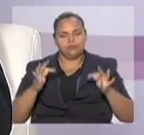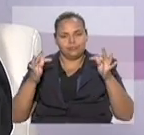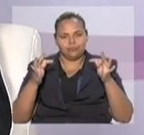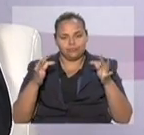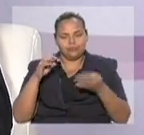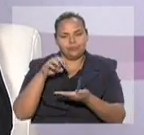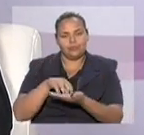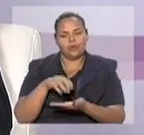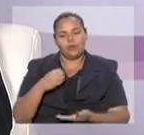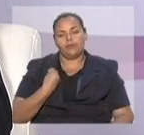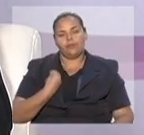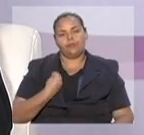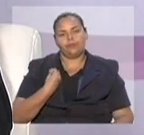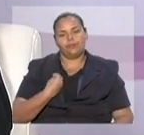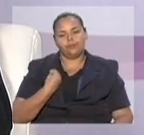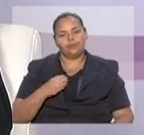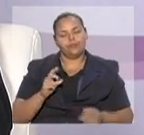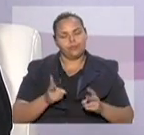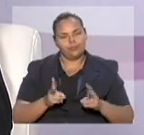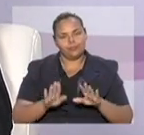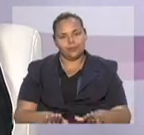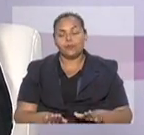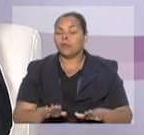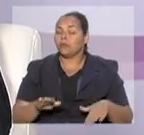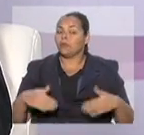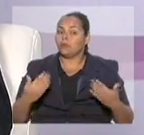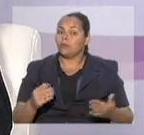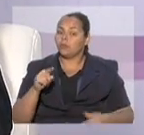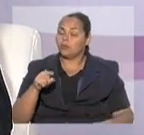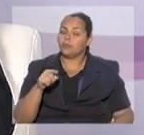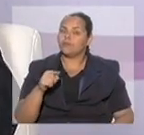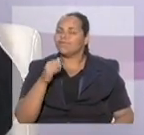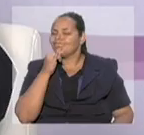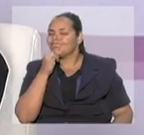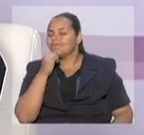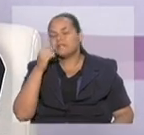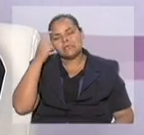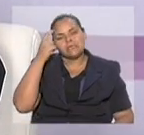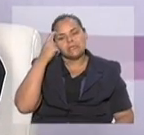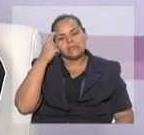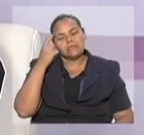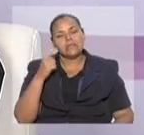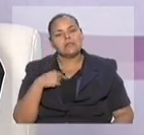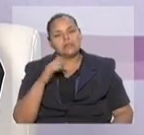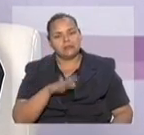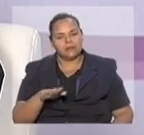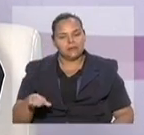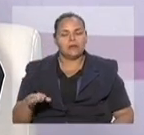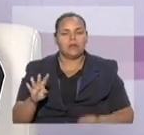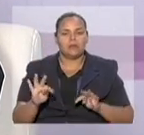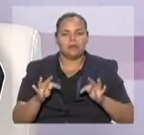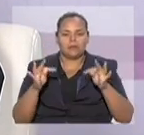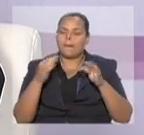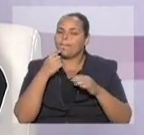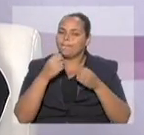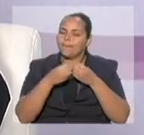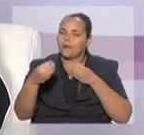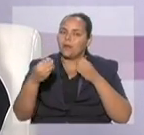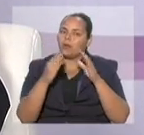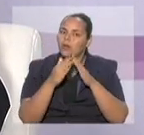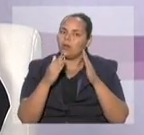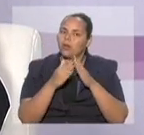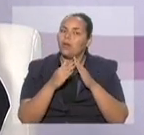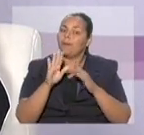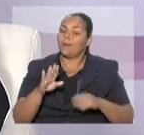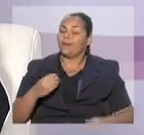centro, mais sobrevida existe naquele centro. Então, você fica num dilema. A criança fica sendo tratada perto da casa dela, mas ela tem